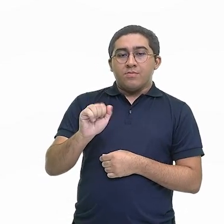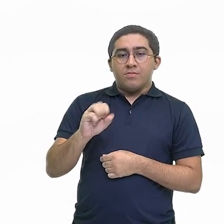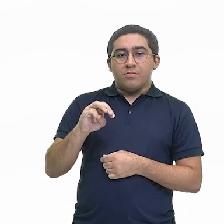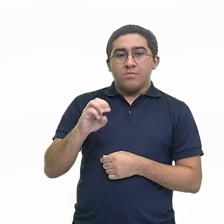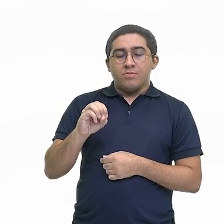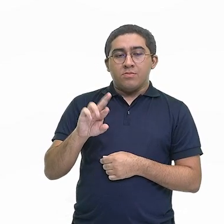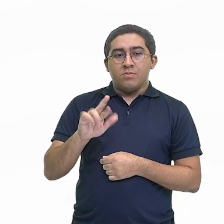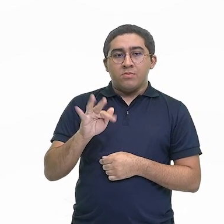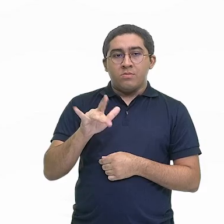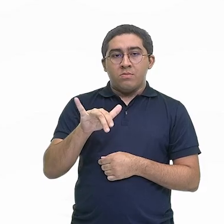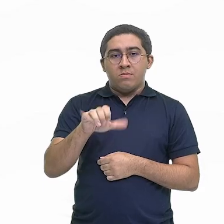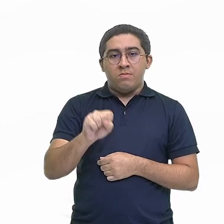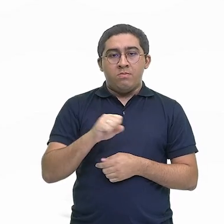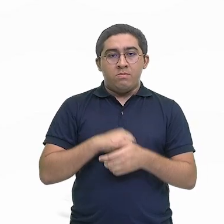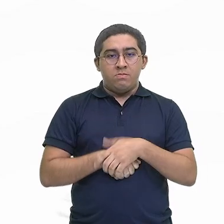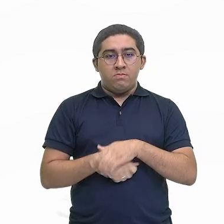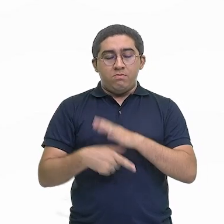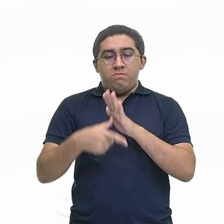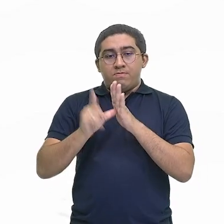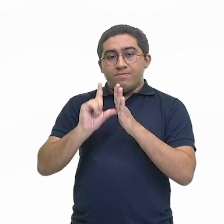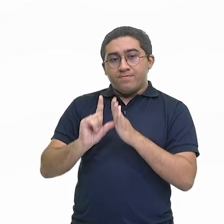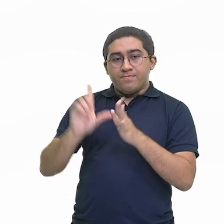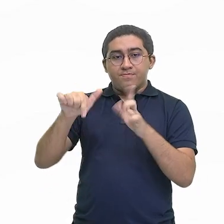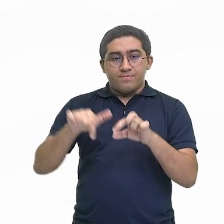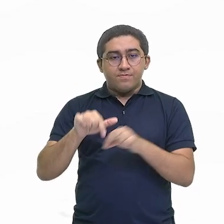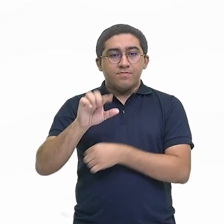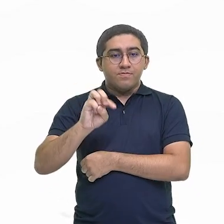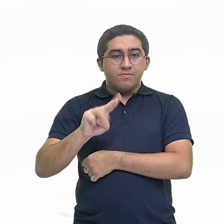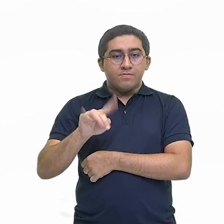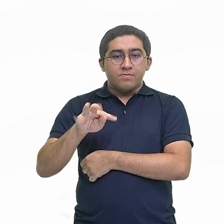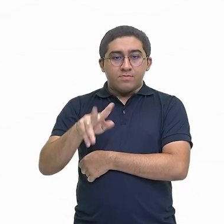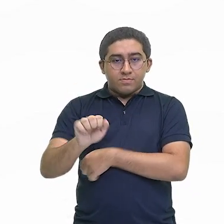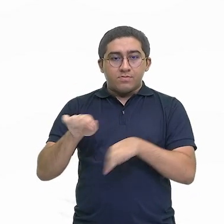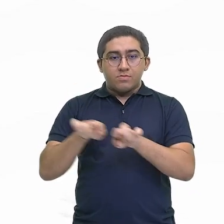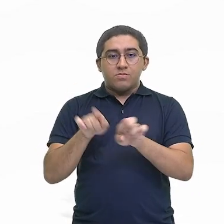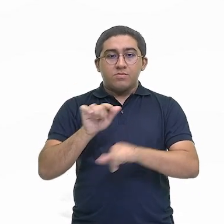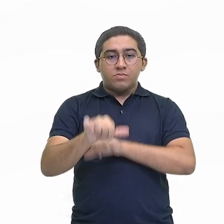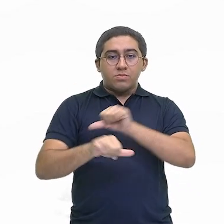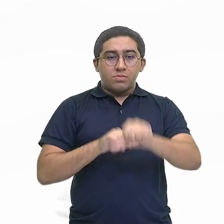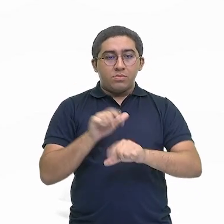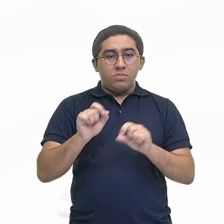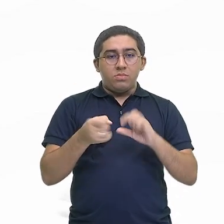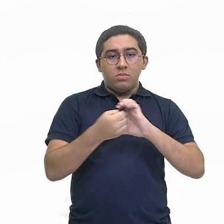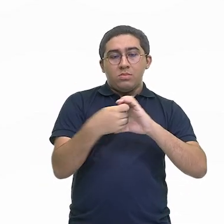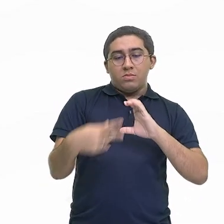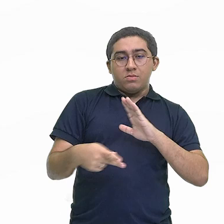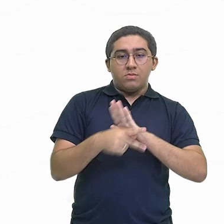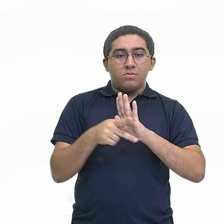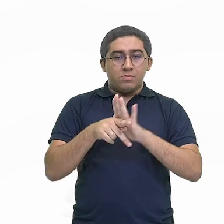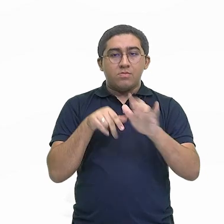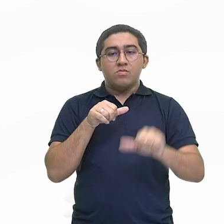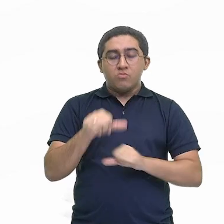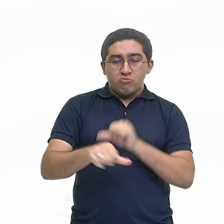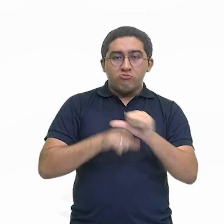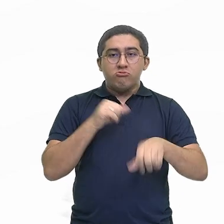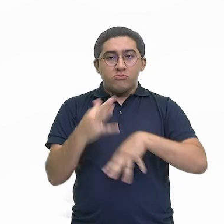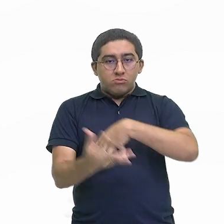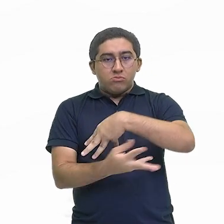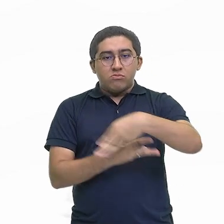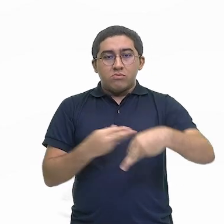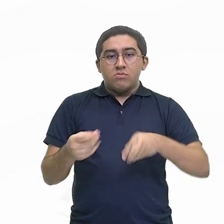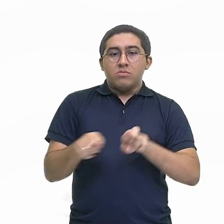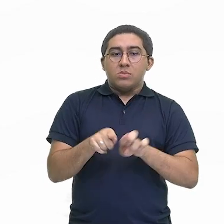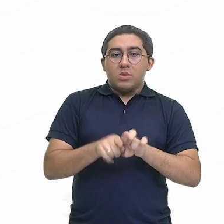que eram magmáticas e acabaram se transformando a partir de elementos químicos ali que se misturaram,